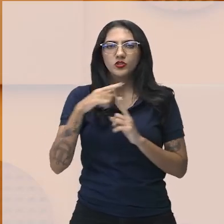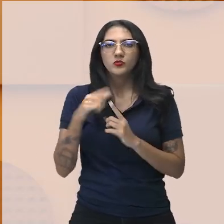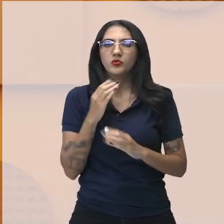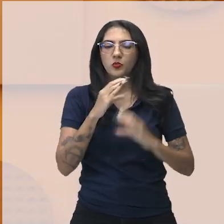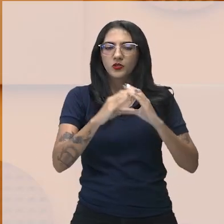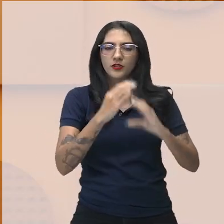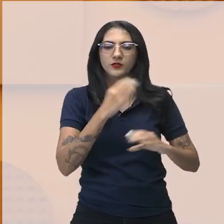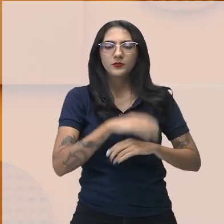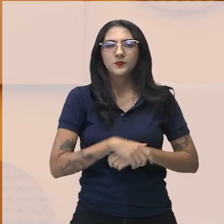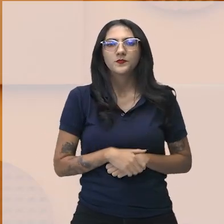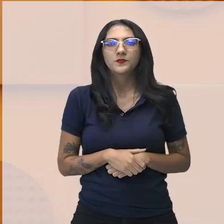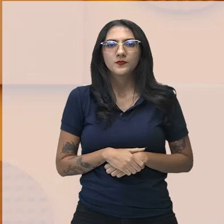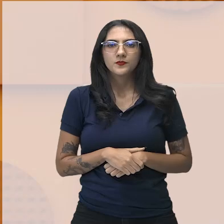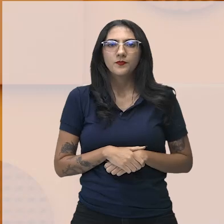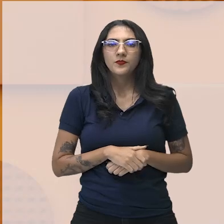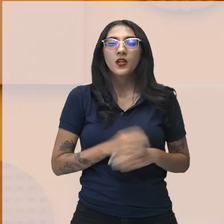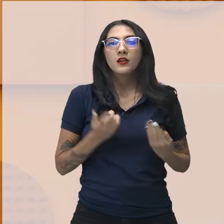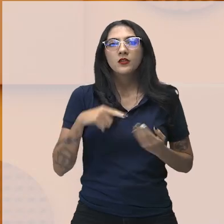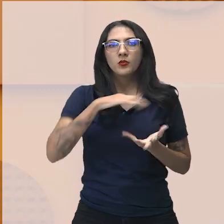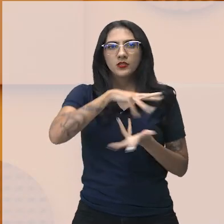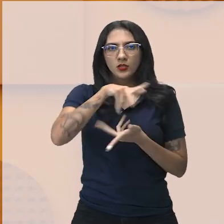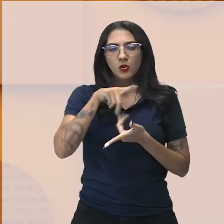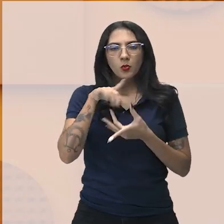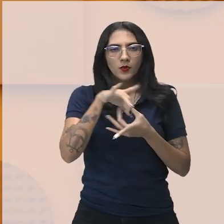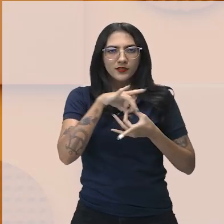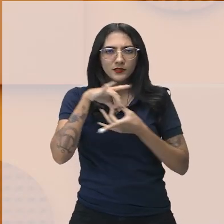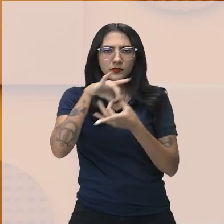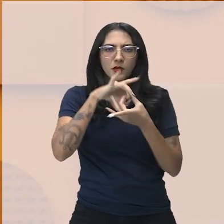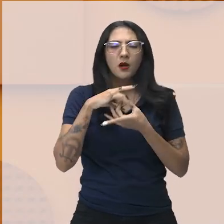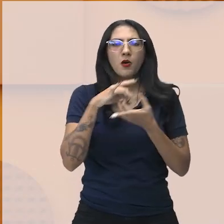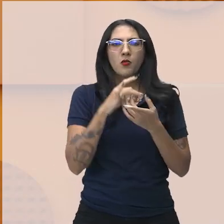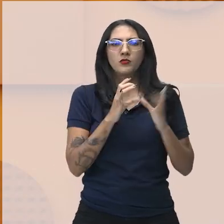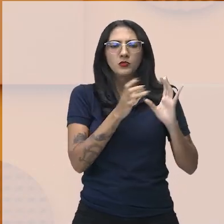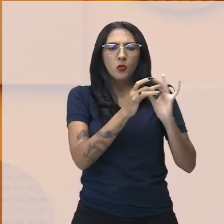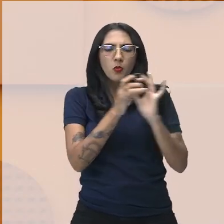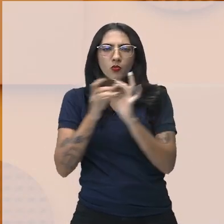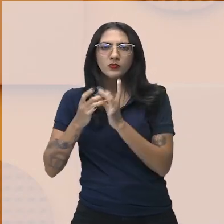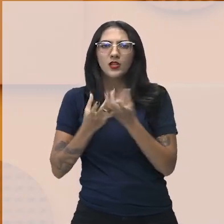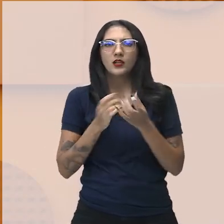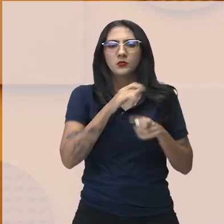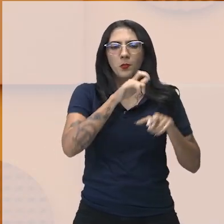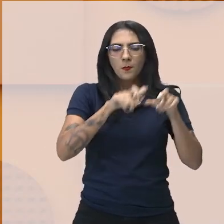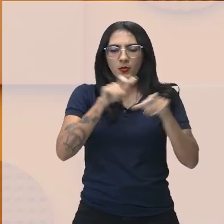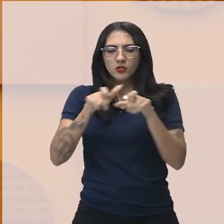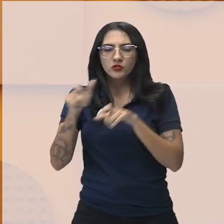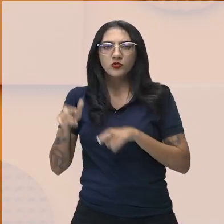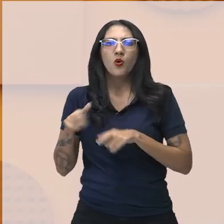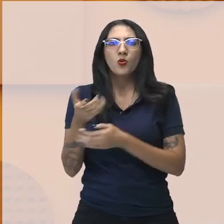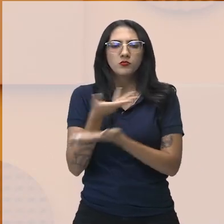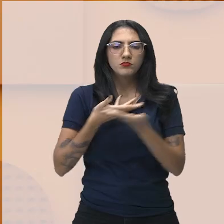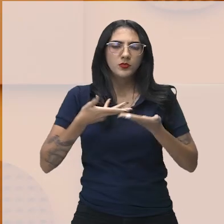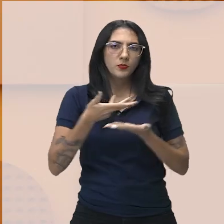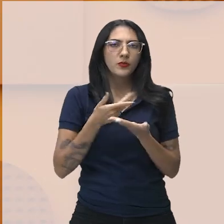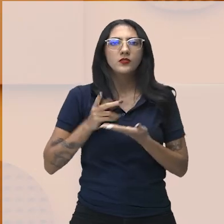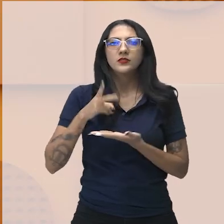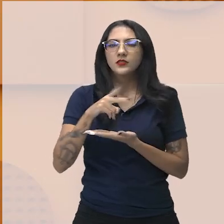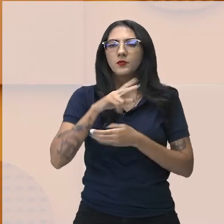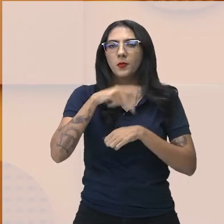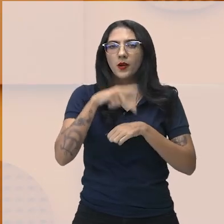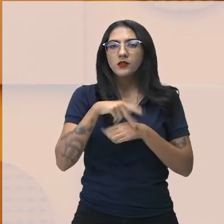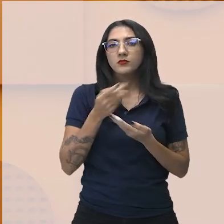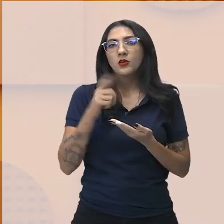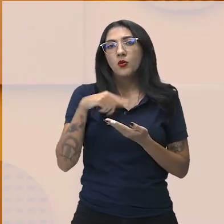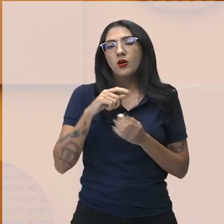comunicação. Então, esse mundo globalizado, esse mundo conectado, onde os lugares se conectam, onde as pessoas se conectam, nós chamamos